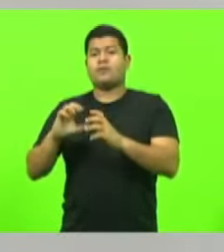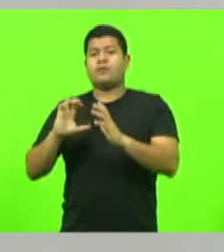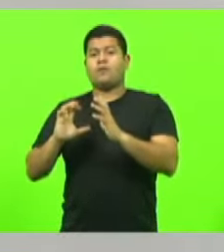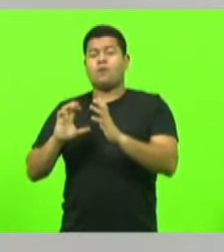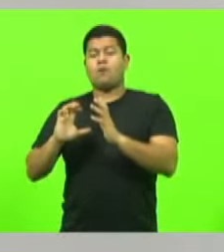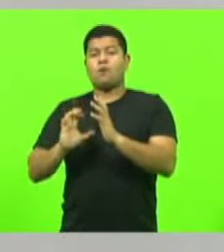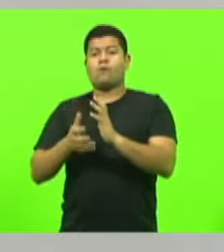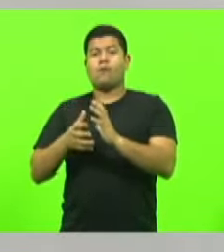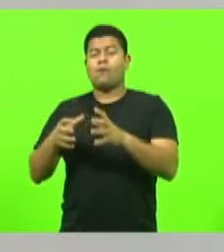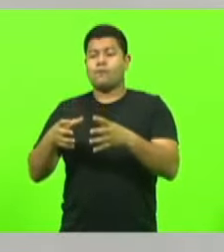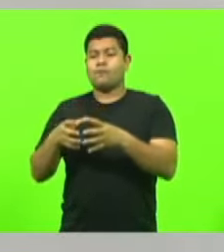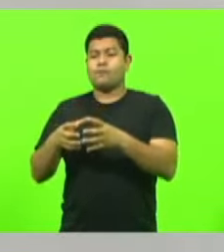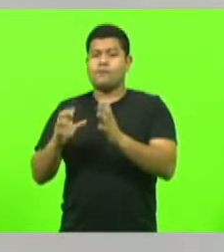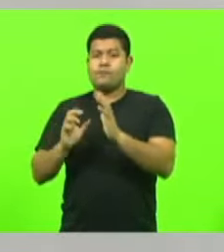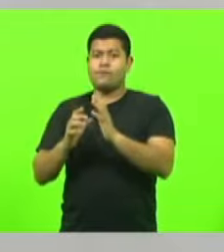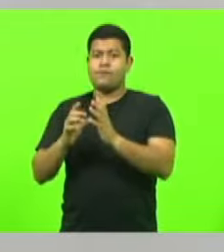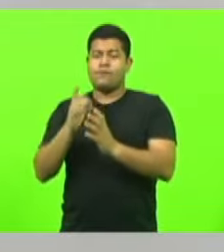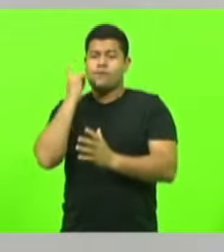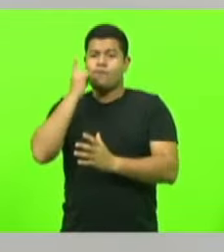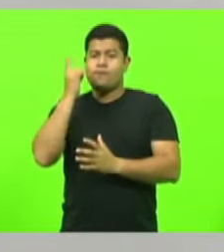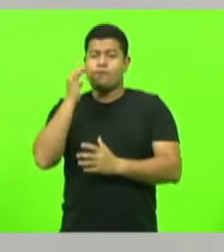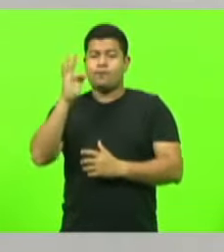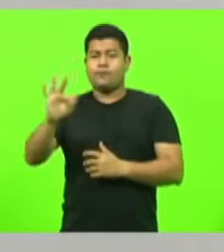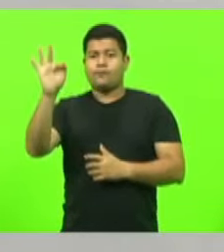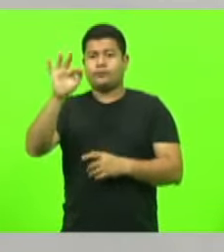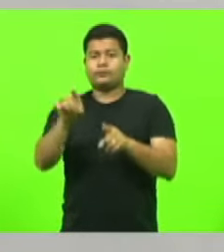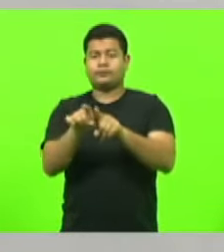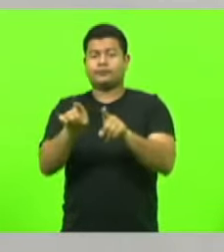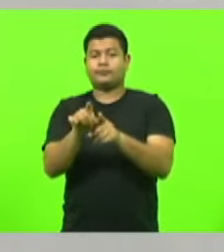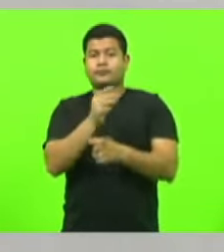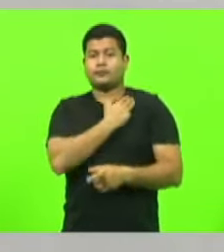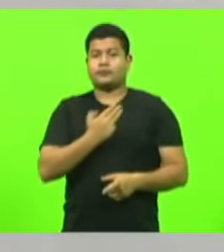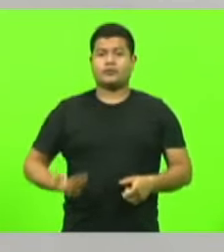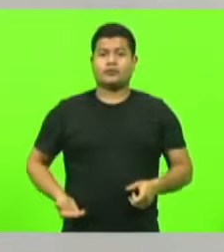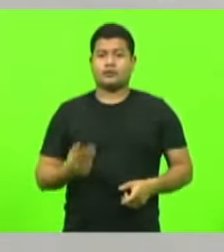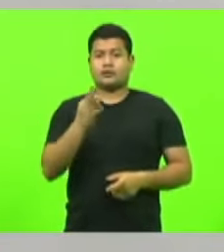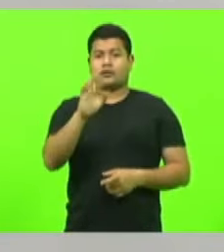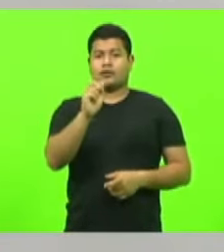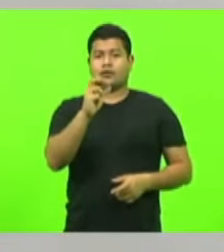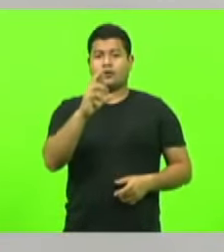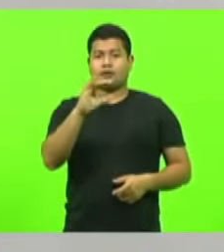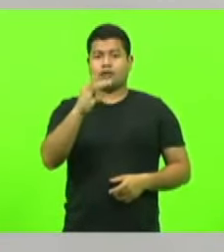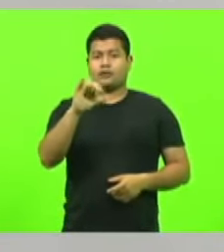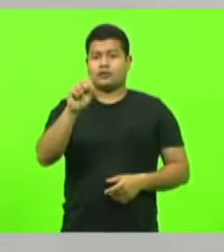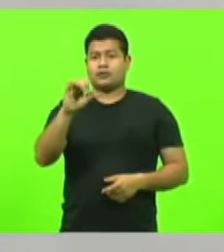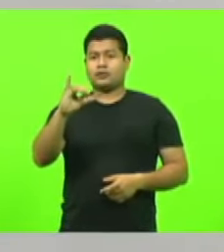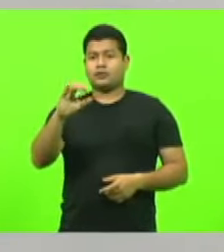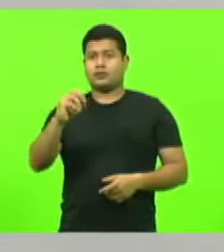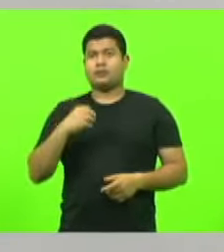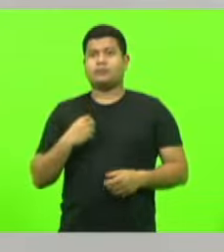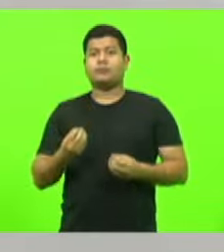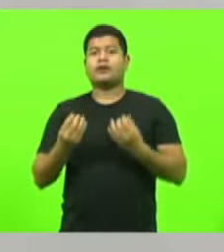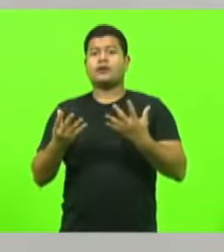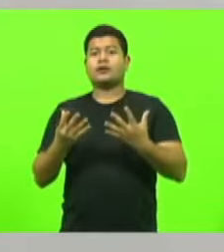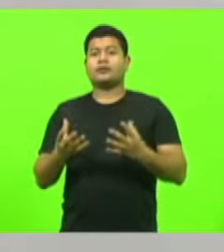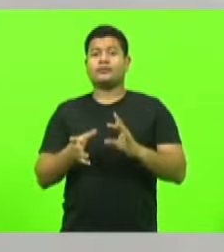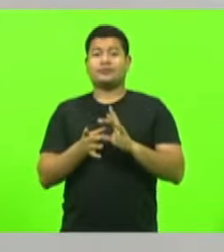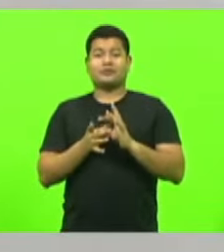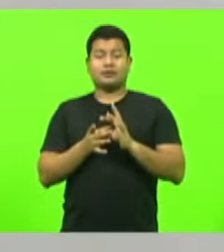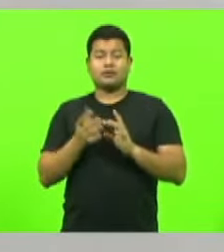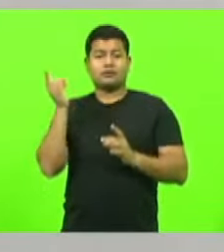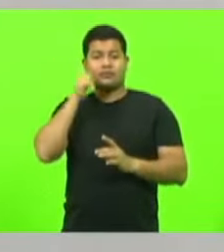os deputados federais, senadores e com o ministro Tarcísio Gomes de Freitas, para desatar esse nó